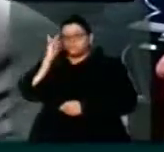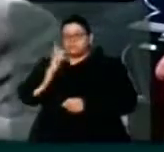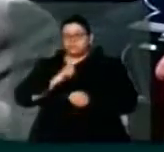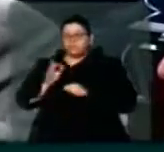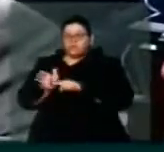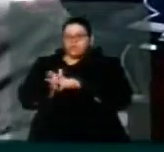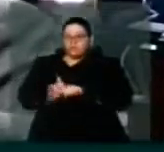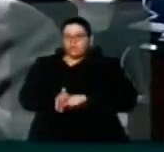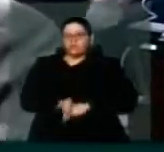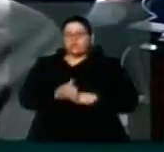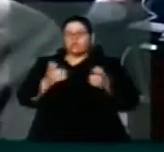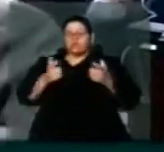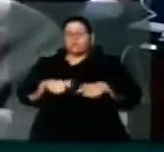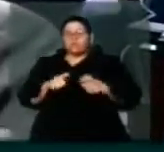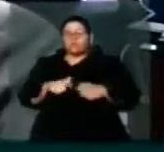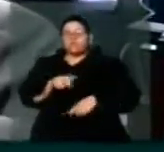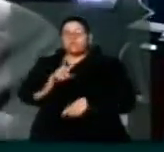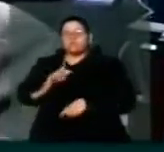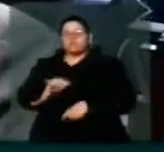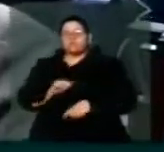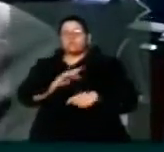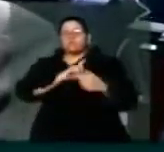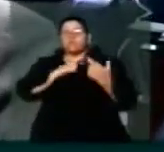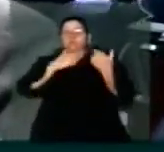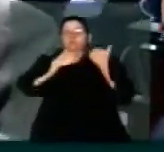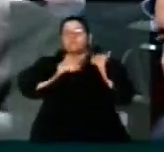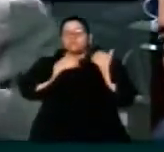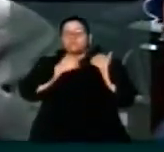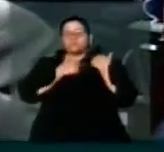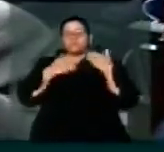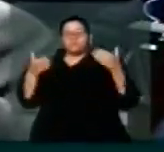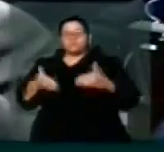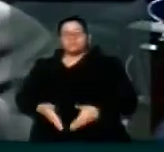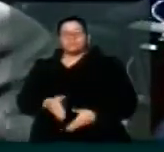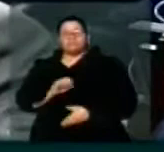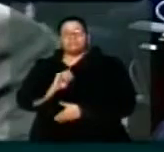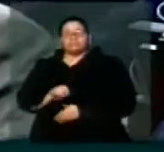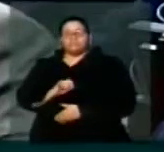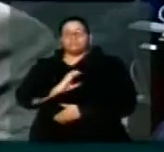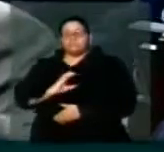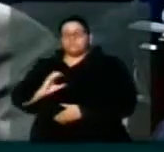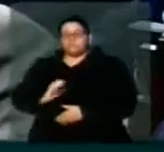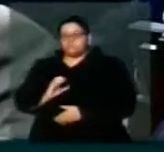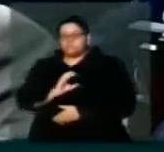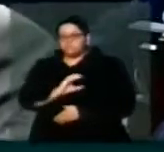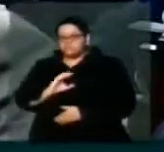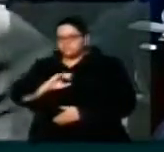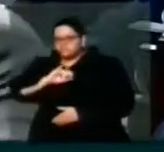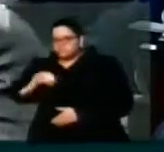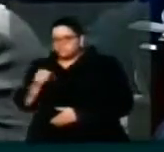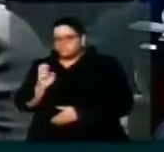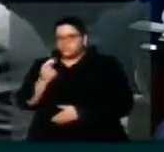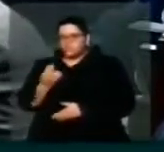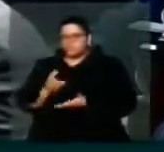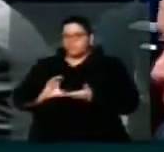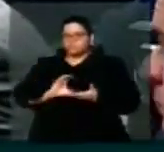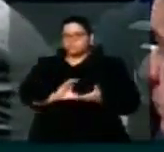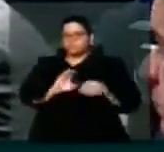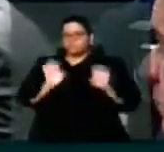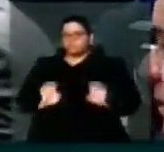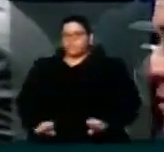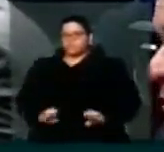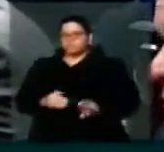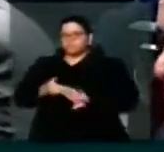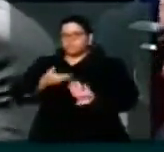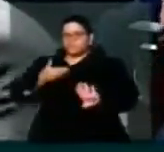em órgãos que vão ser responsáveis por essa apuração, seja a Comissão de Constituição e Justiça, seja Conselho de Ética, se